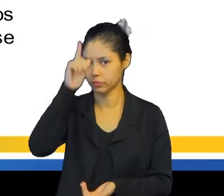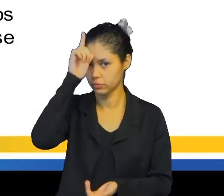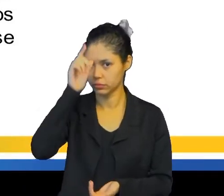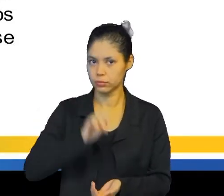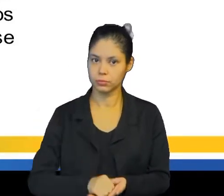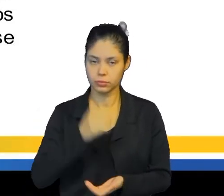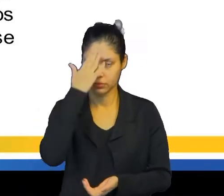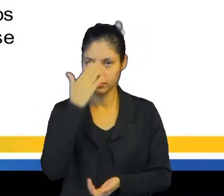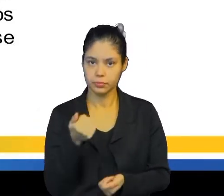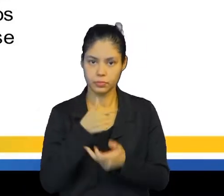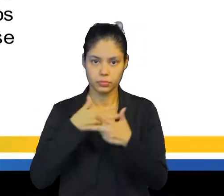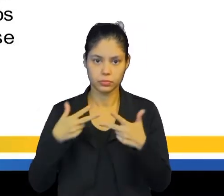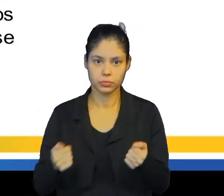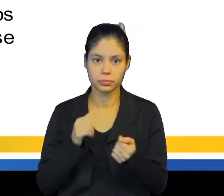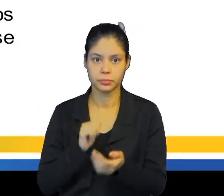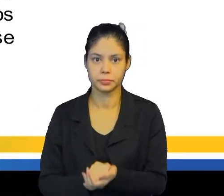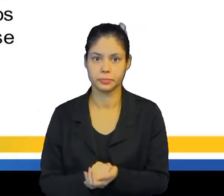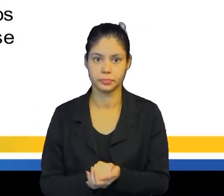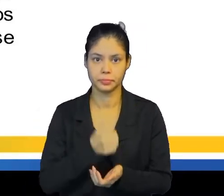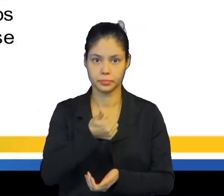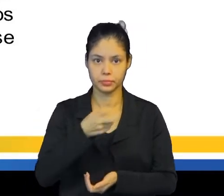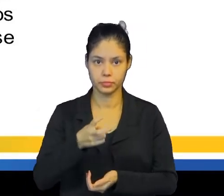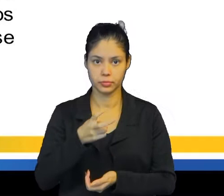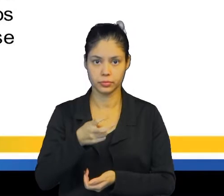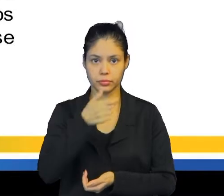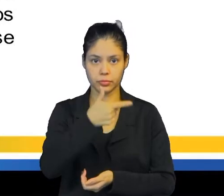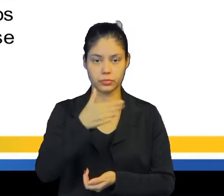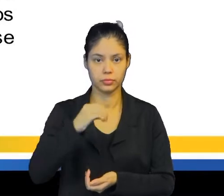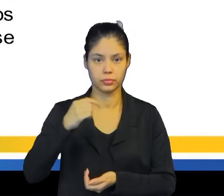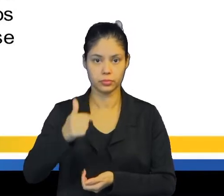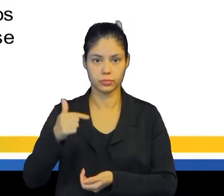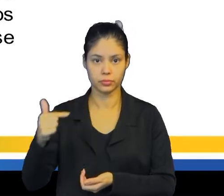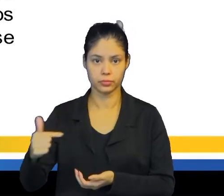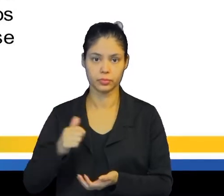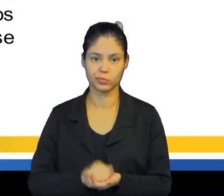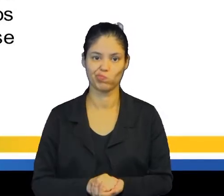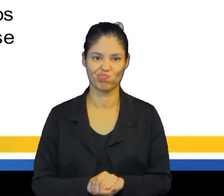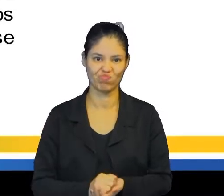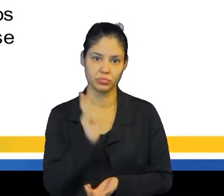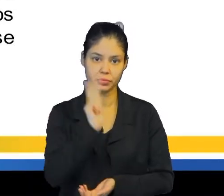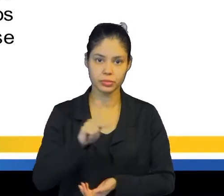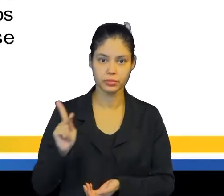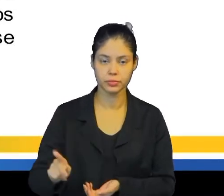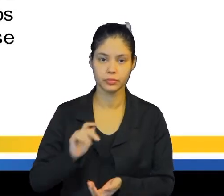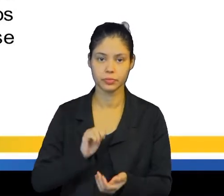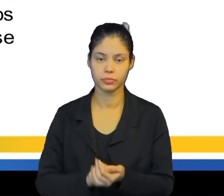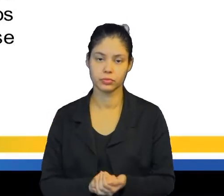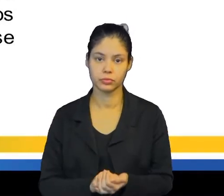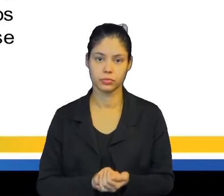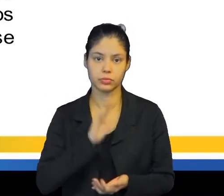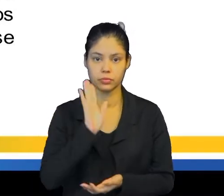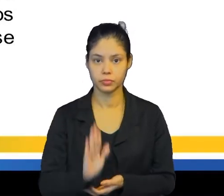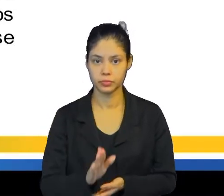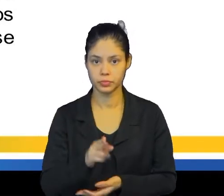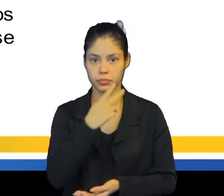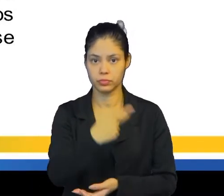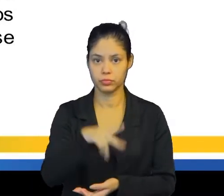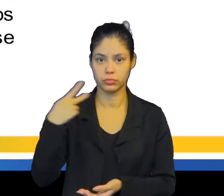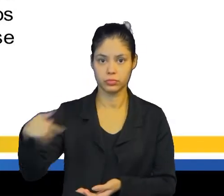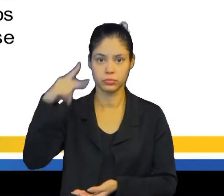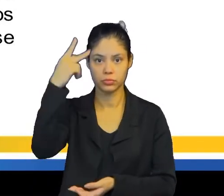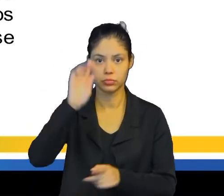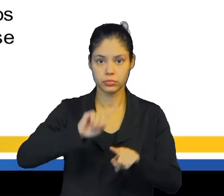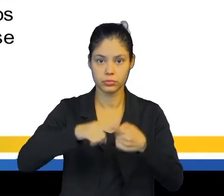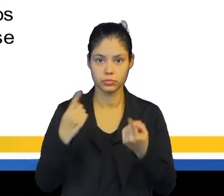alemão sabia das coisas, 15 de fevereiro de 2022. O professor Herbert Lingen já foi